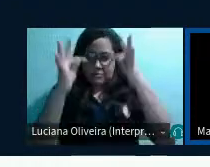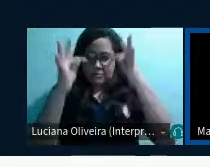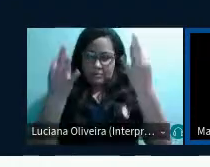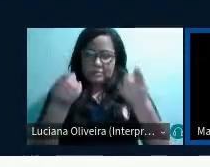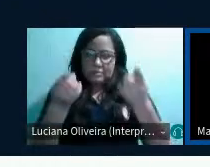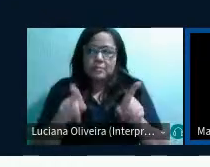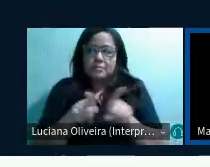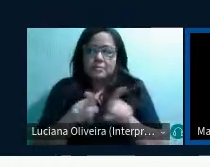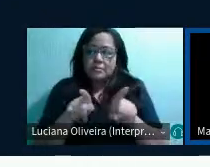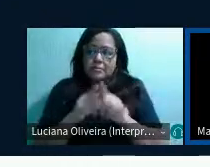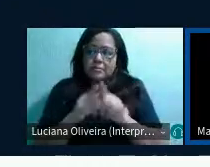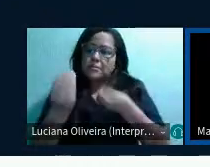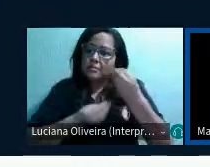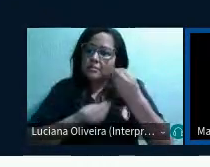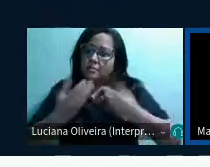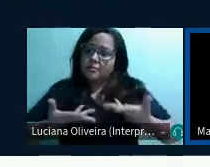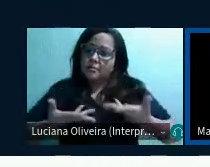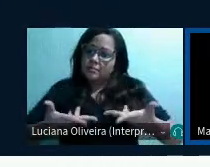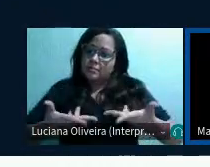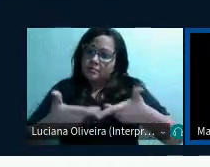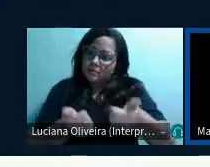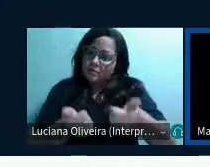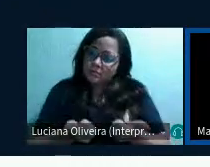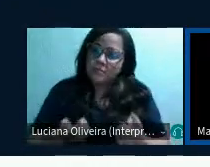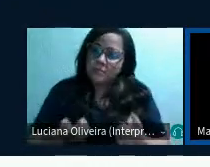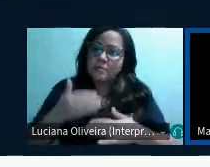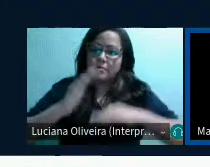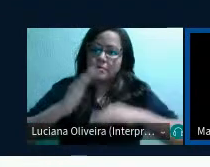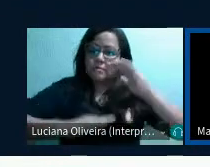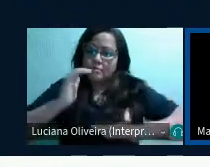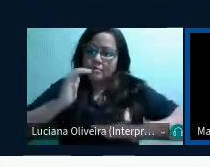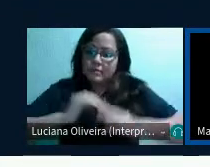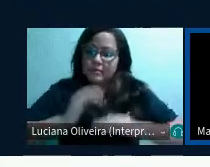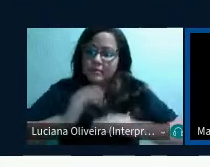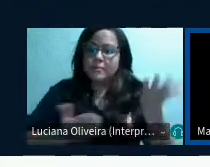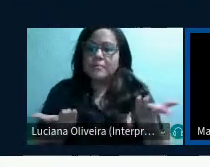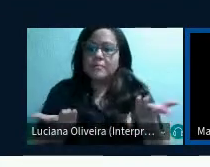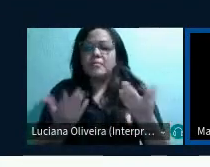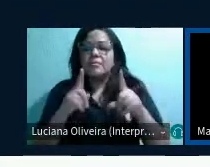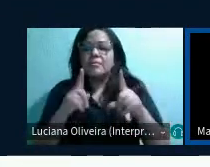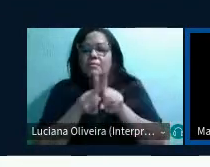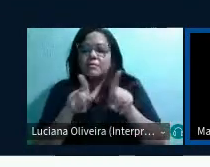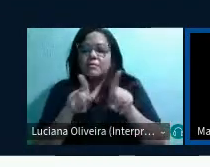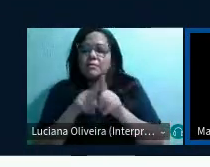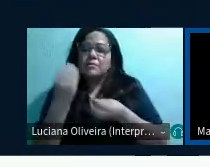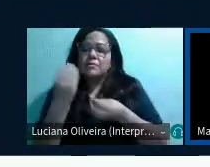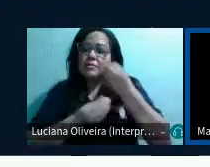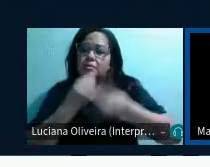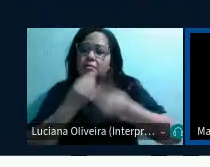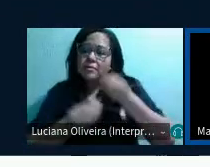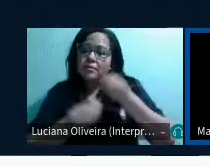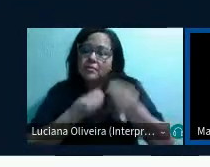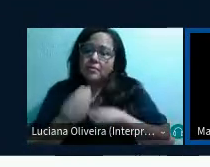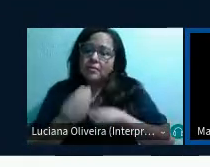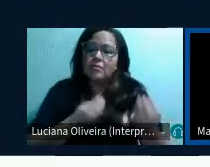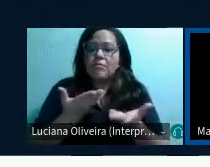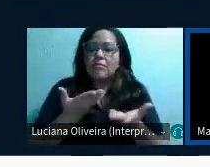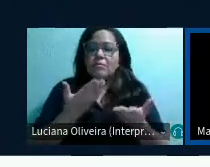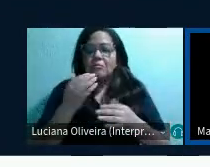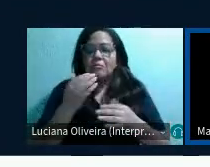atividades de prática de simulação, como desenvolver a parte de apresentação, como desenvolver a parte